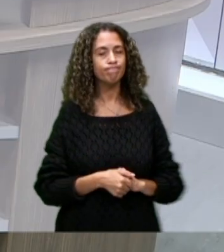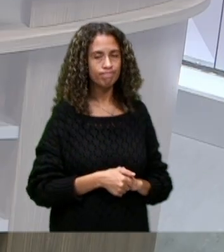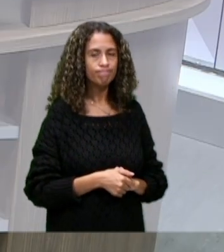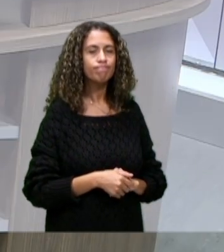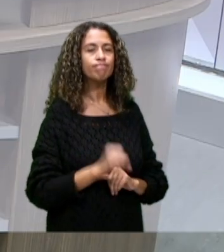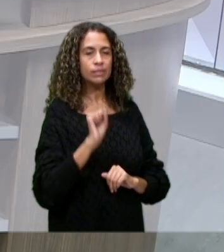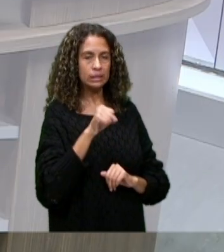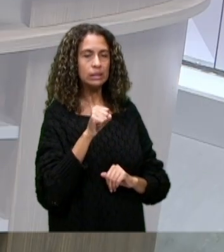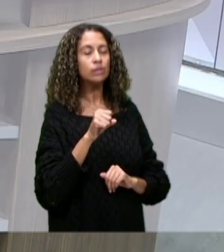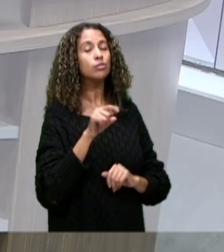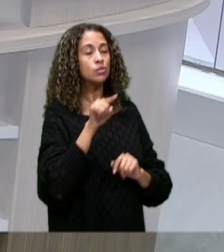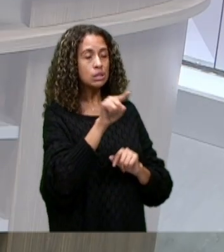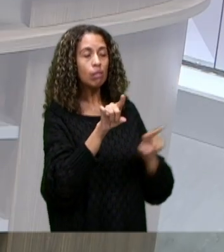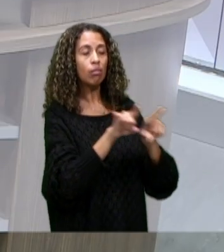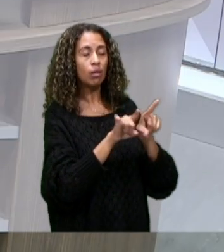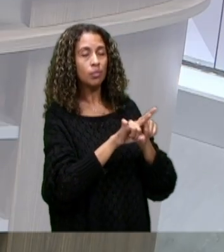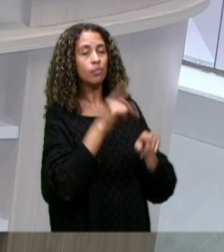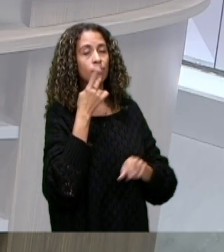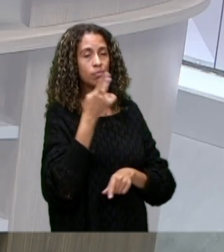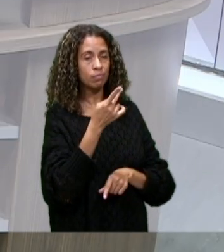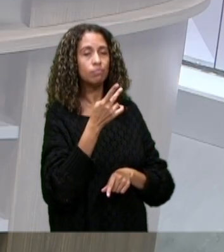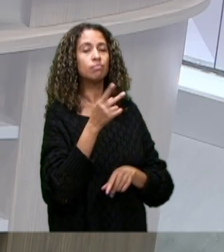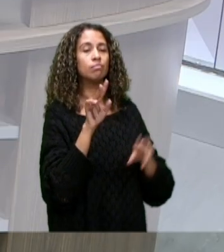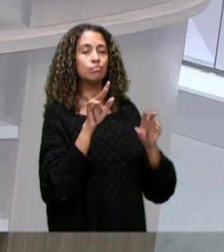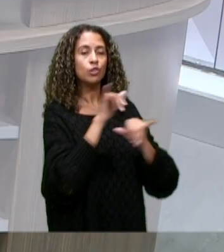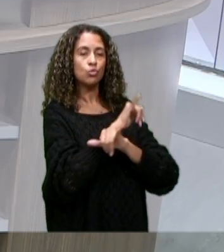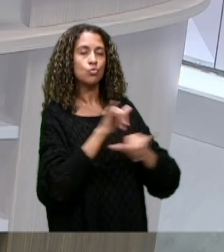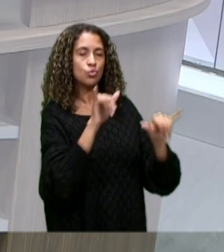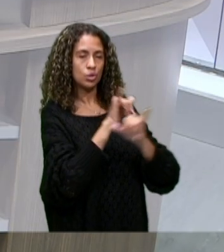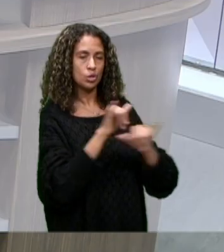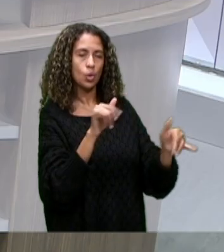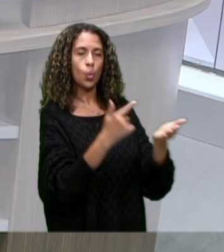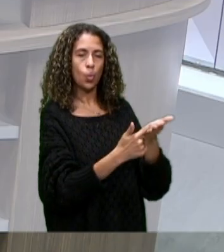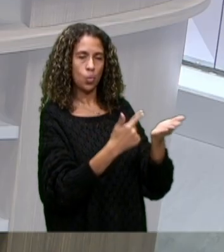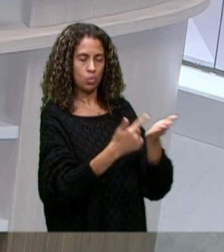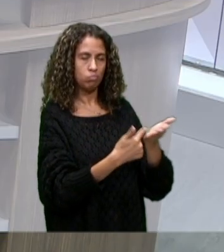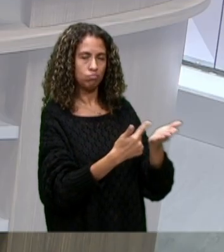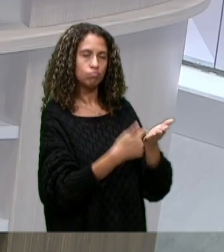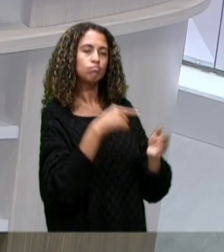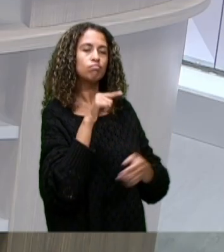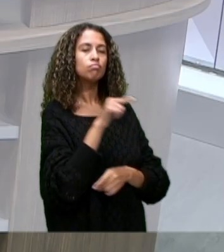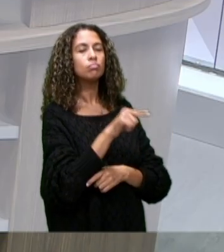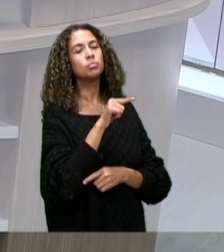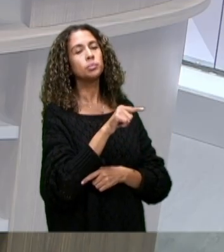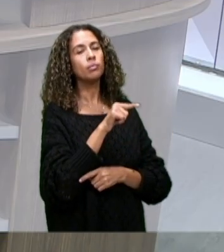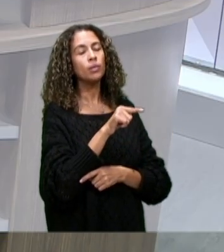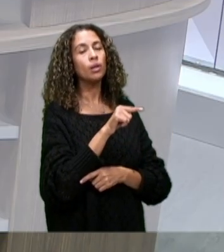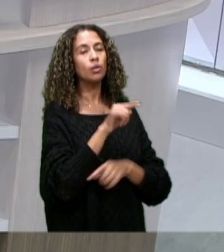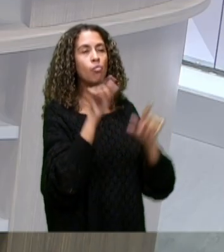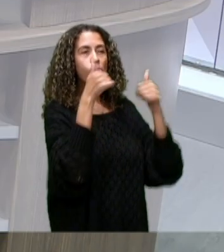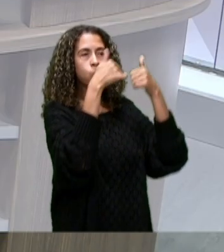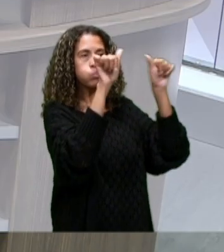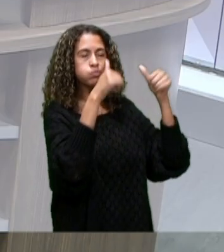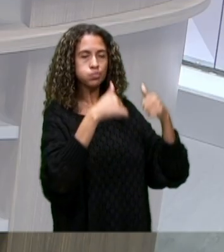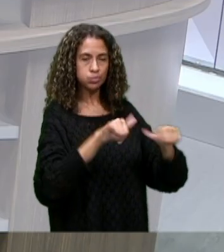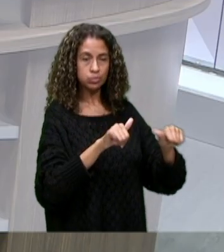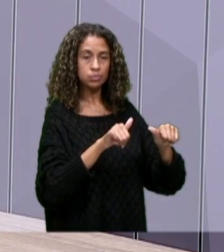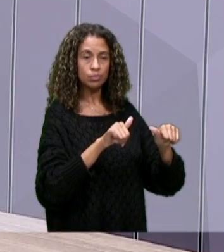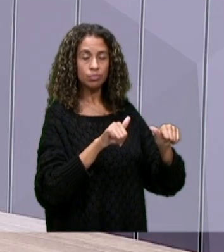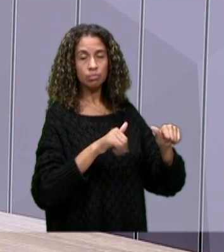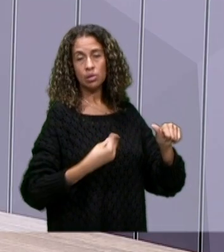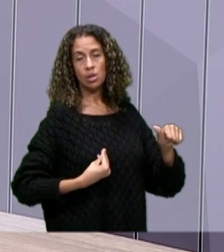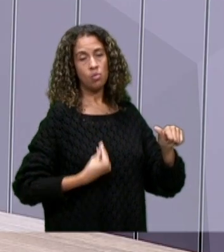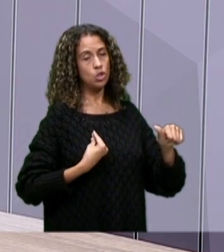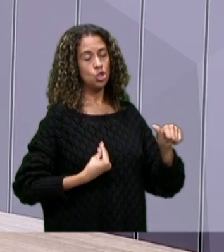Outra questão que você coloca também nessa divulgação prévia, nos banners e tal, é que não há